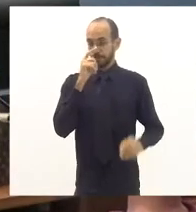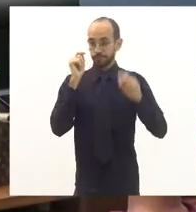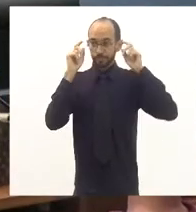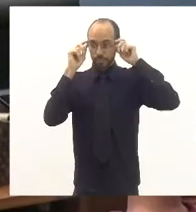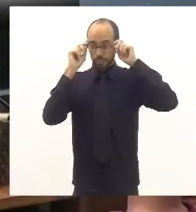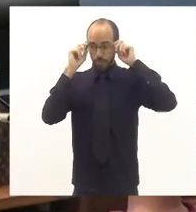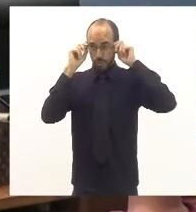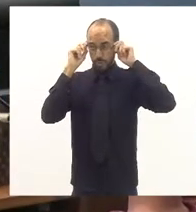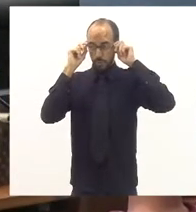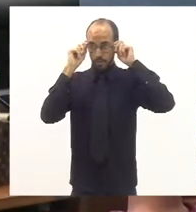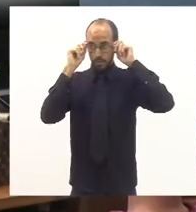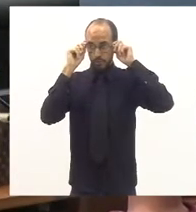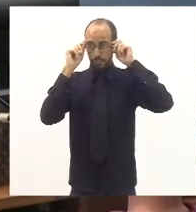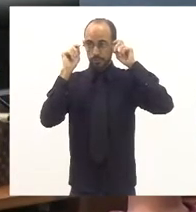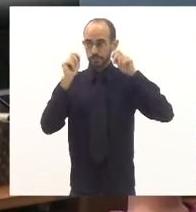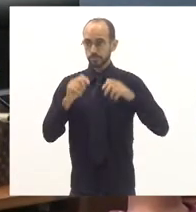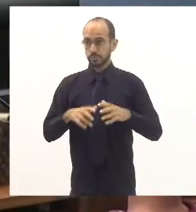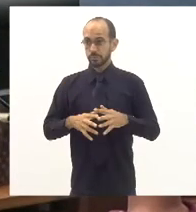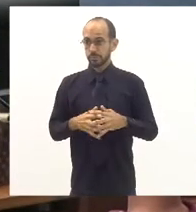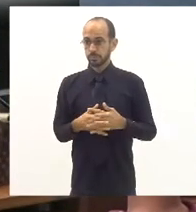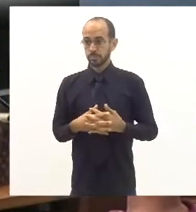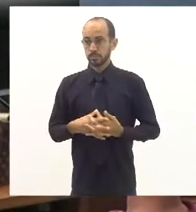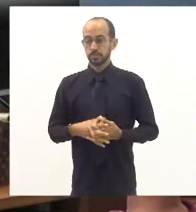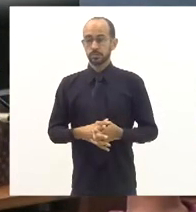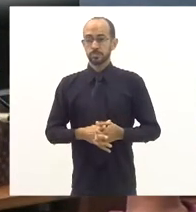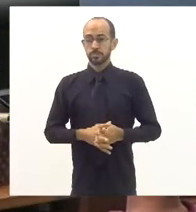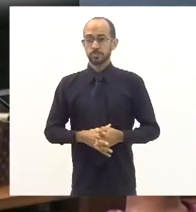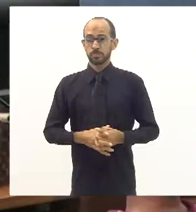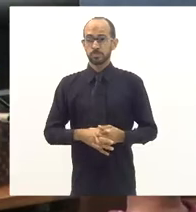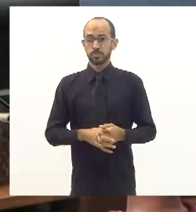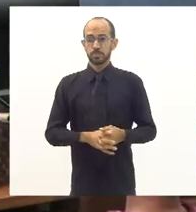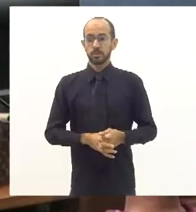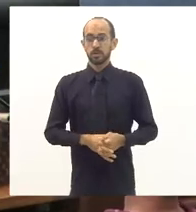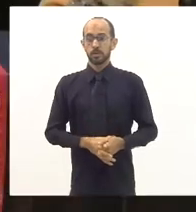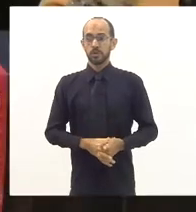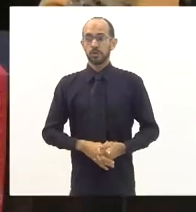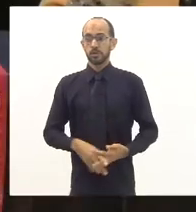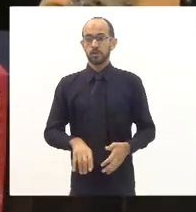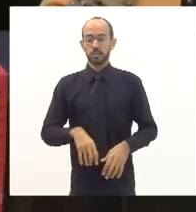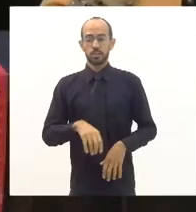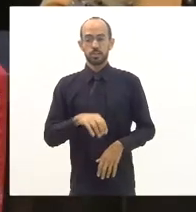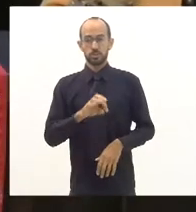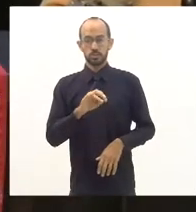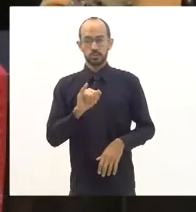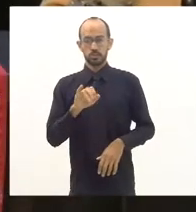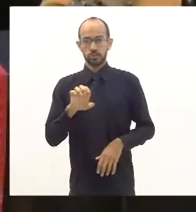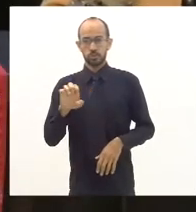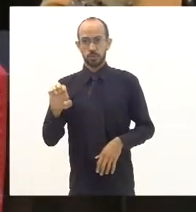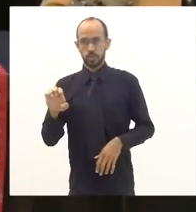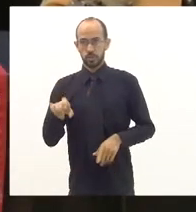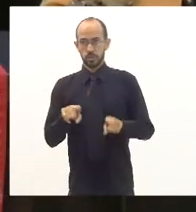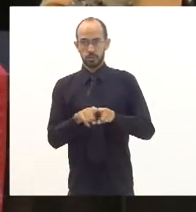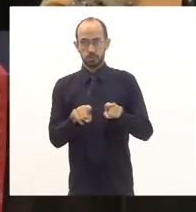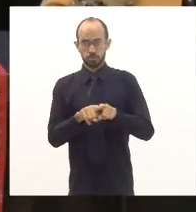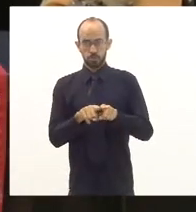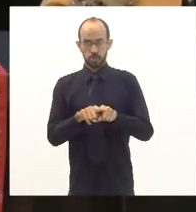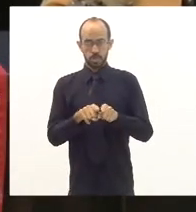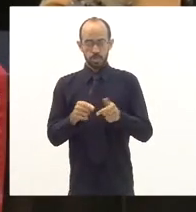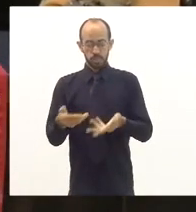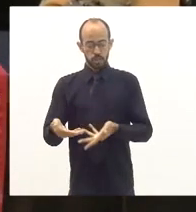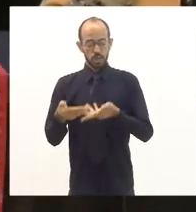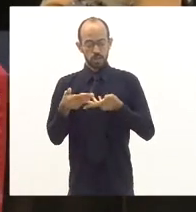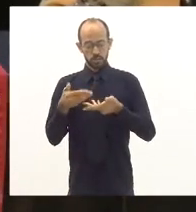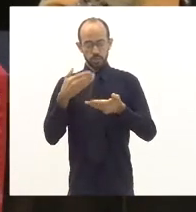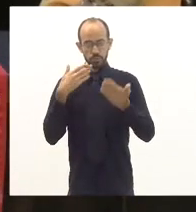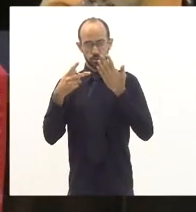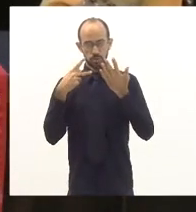Está aqui. Exatamente, a Karen Atier, superintendente de Atenção Psicossocial e Populações